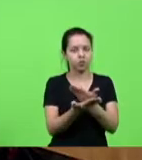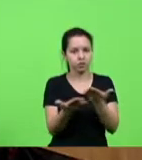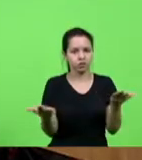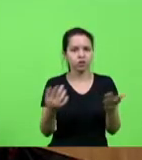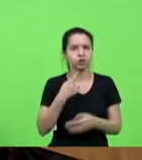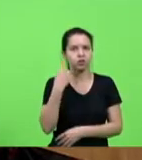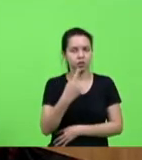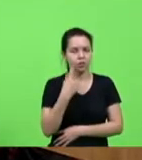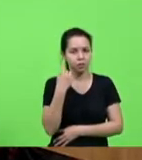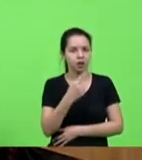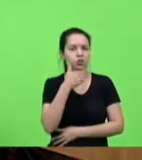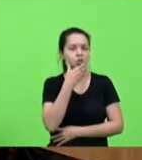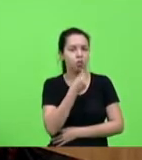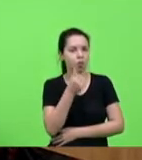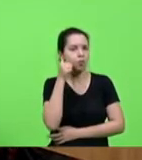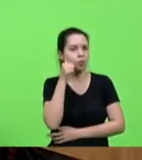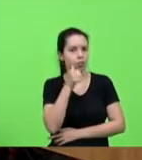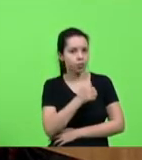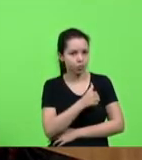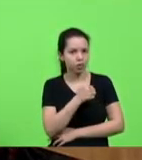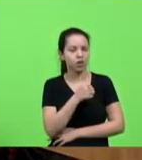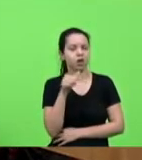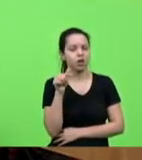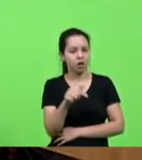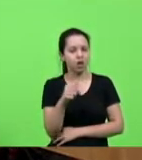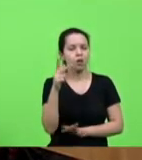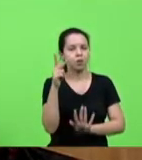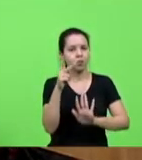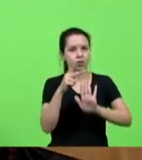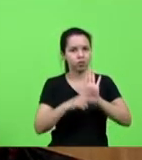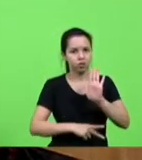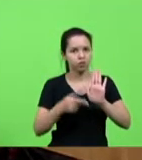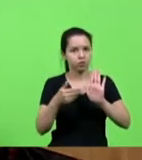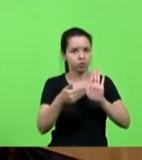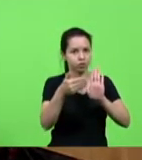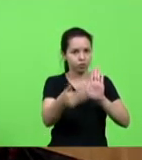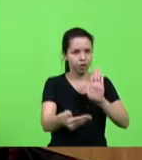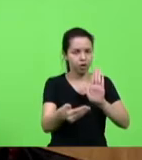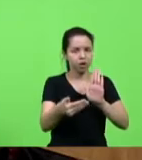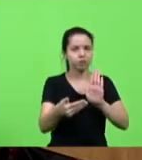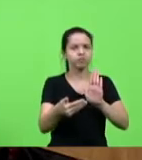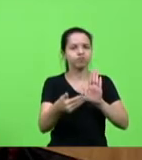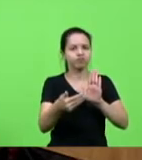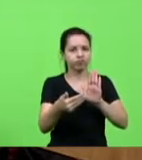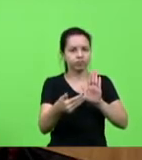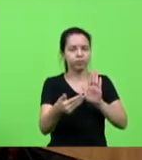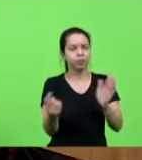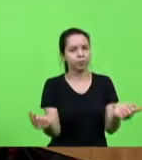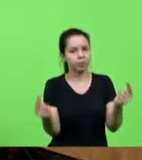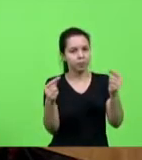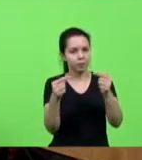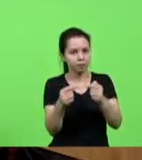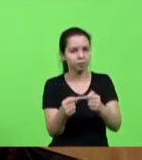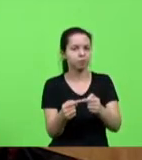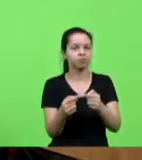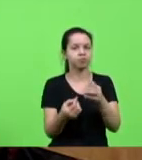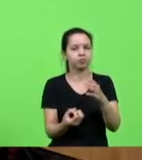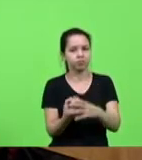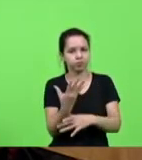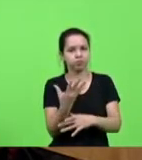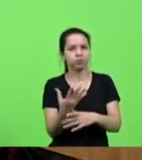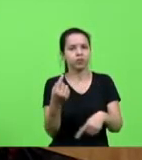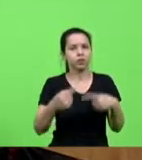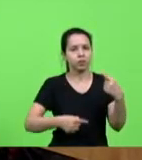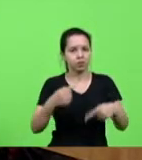deputadas e dos senhores deputados a esse projeto que vai ao encontro da criação de uma